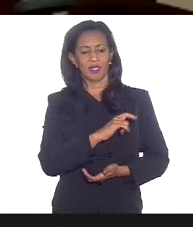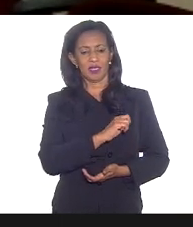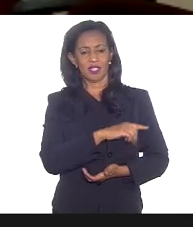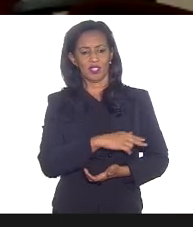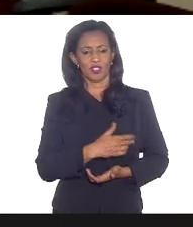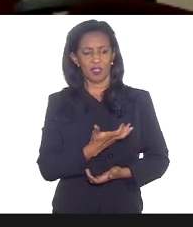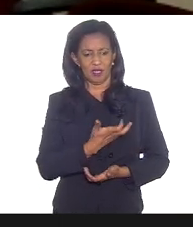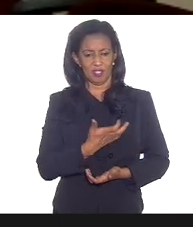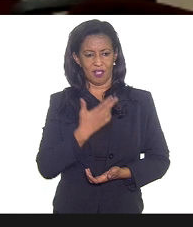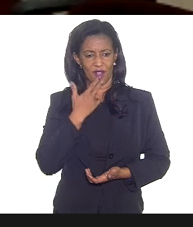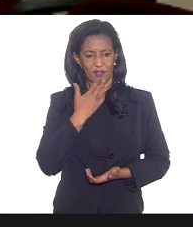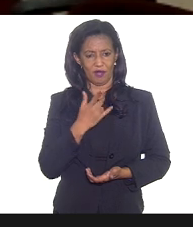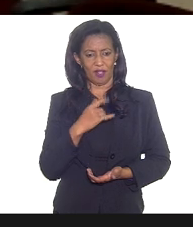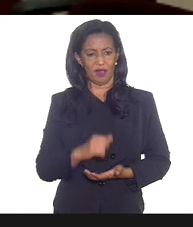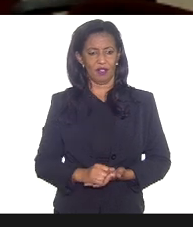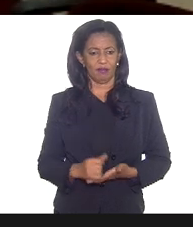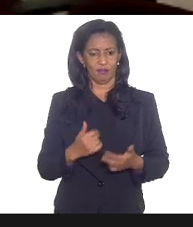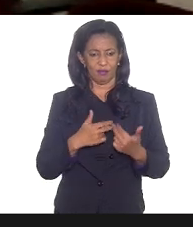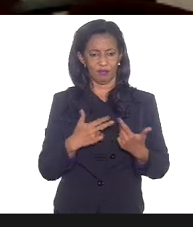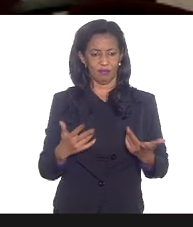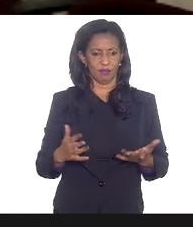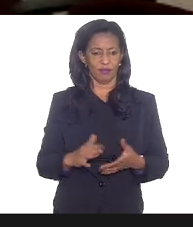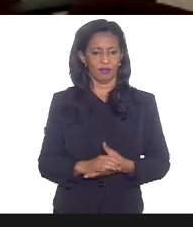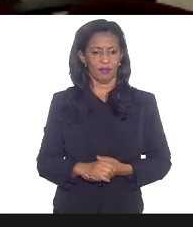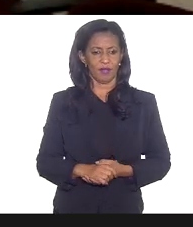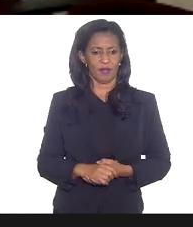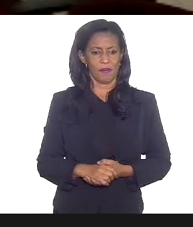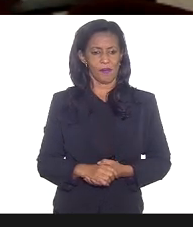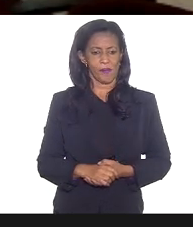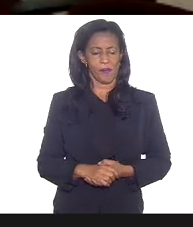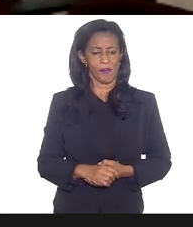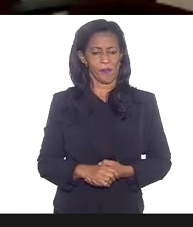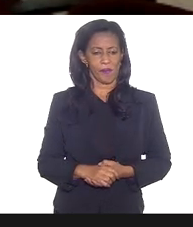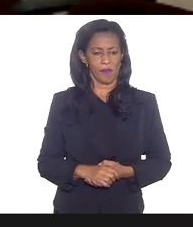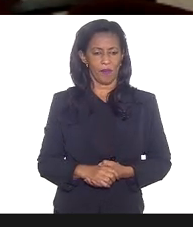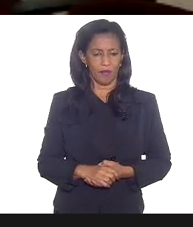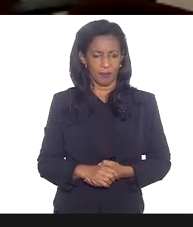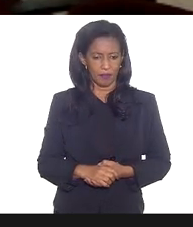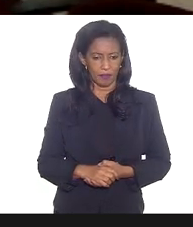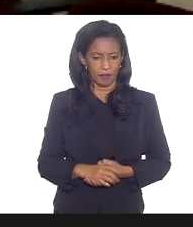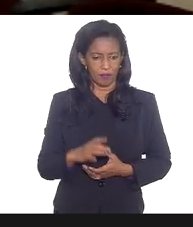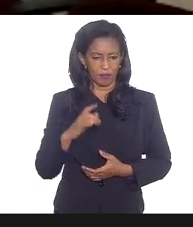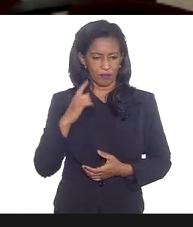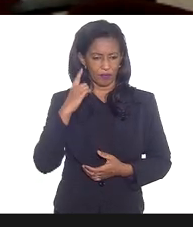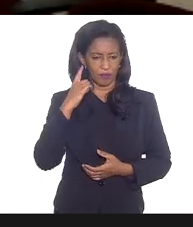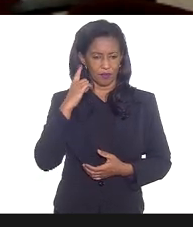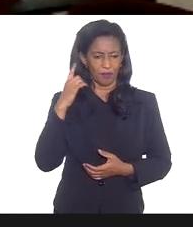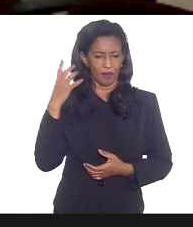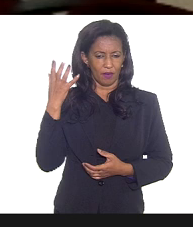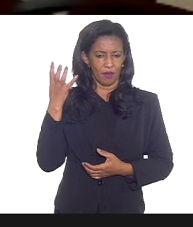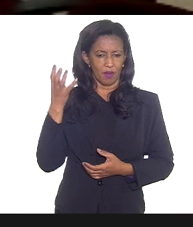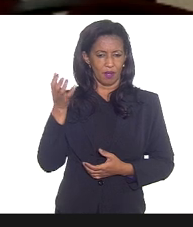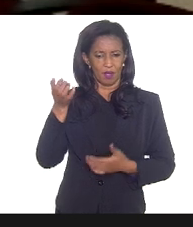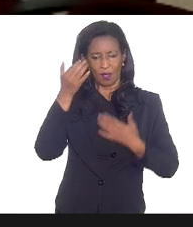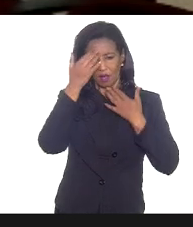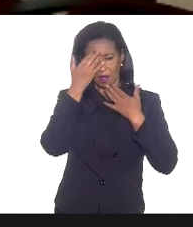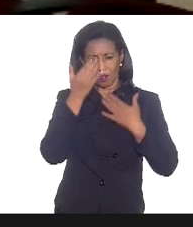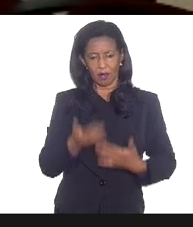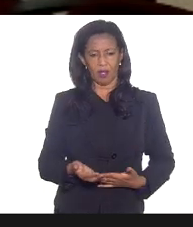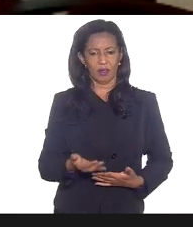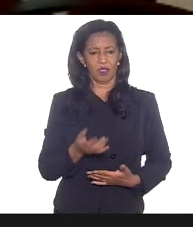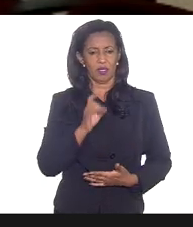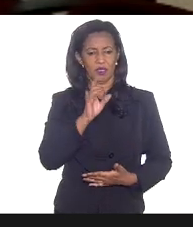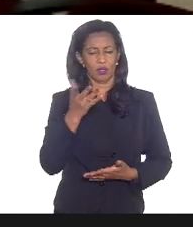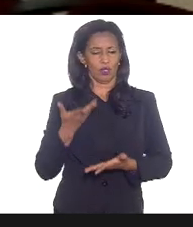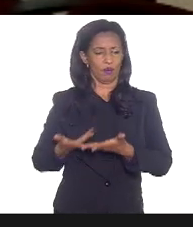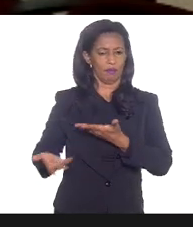ela queira fazer alguma pontuação ou colocação. Eu quero só agradecer, né, a participação, parabenizar a Flávia,